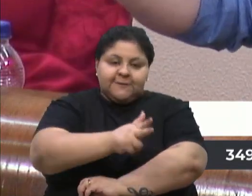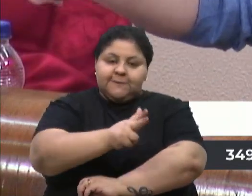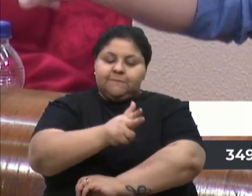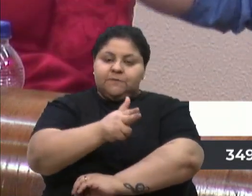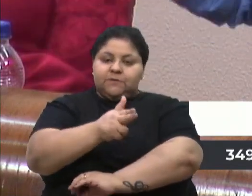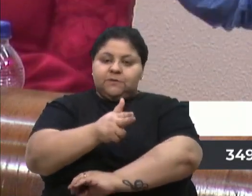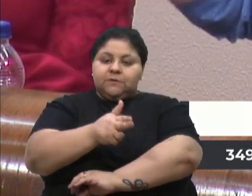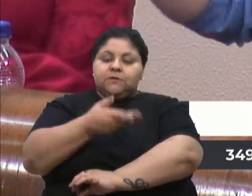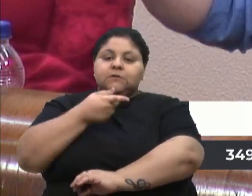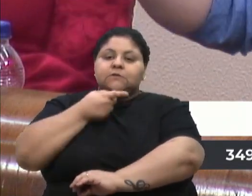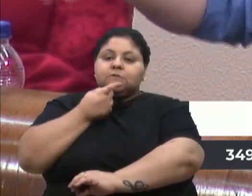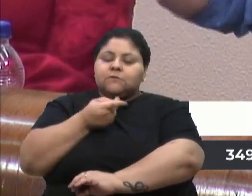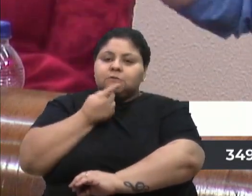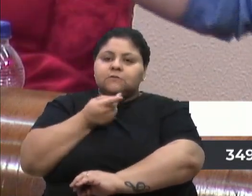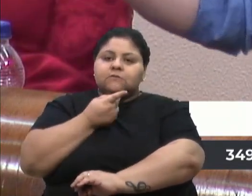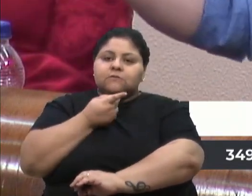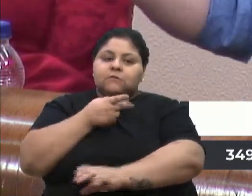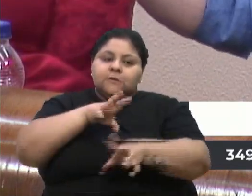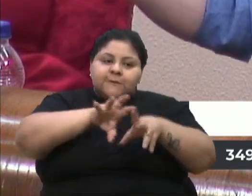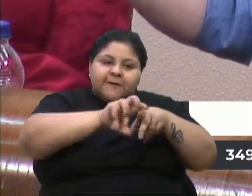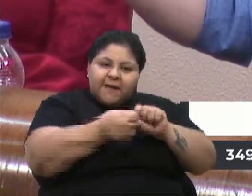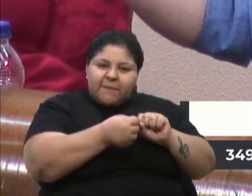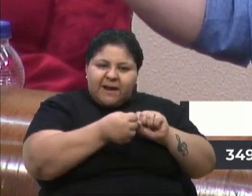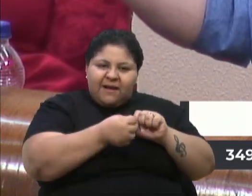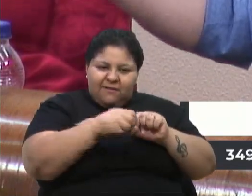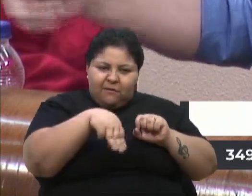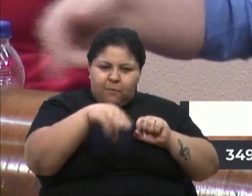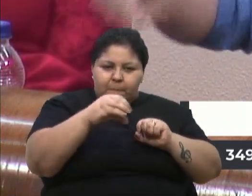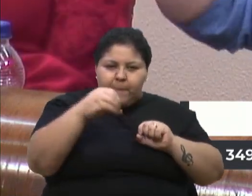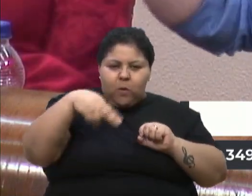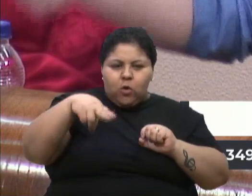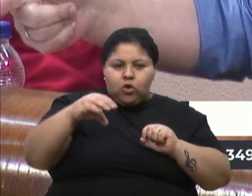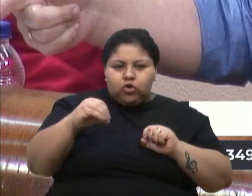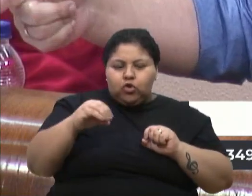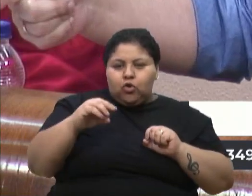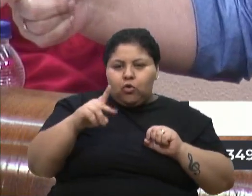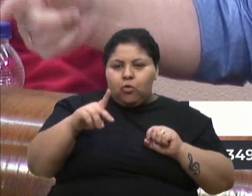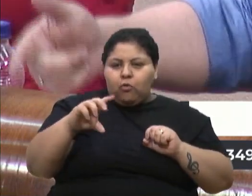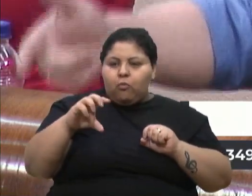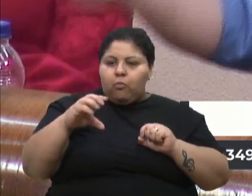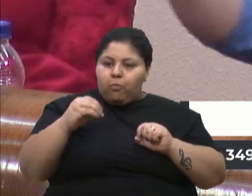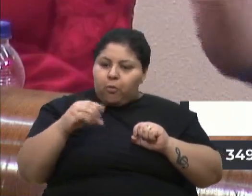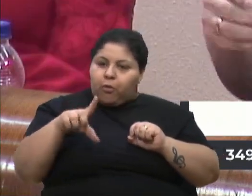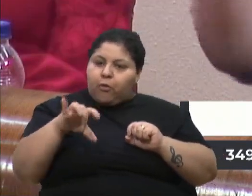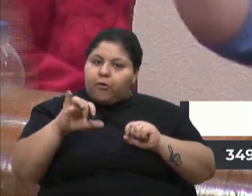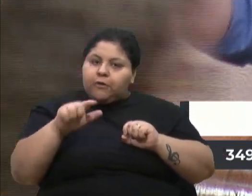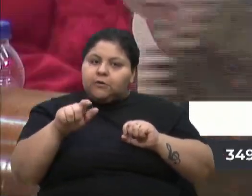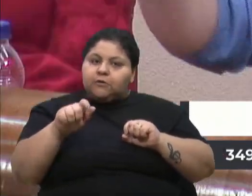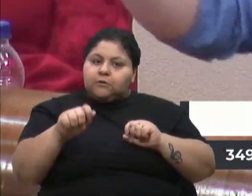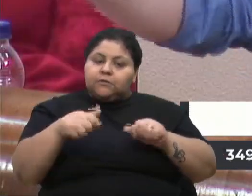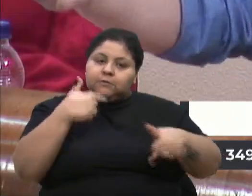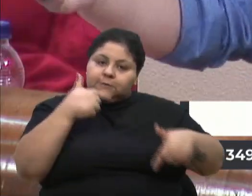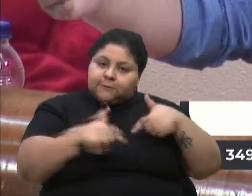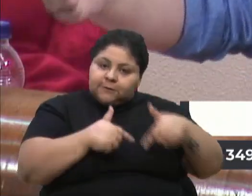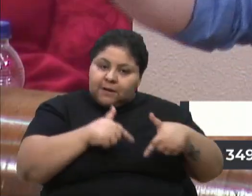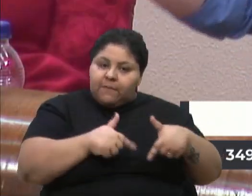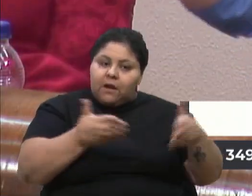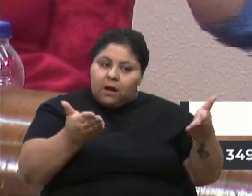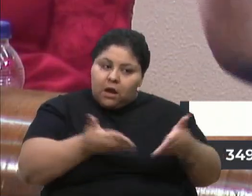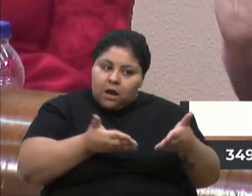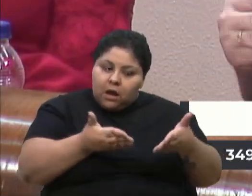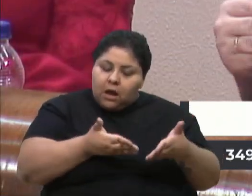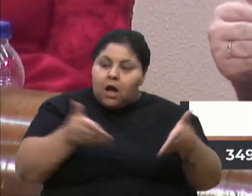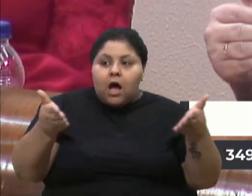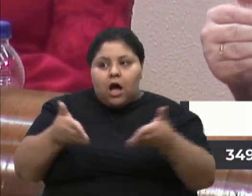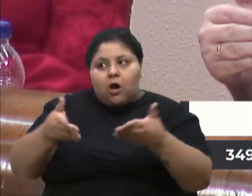disposto a quebrar esse monopólio, vamos dizer assim, a trabalhar por isso. E agora o vereador Lucas, inclusive,